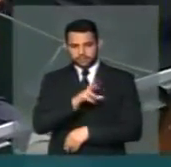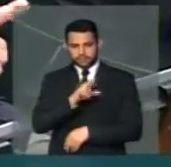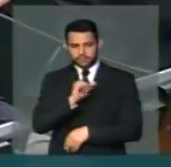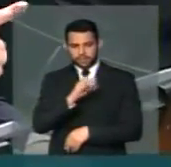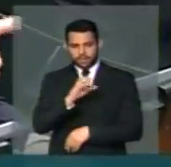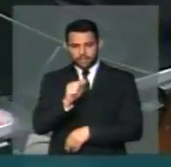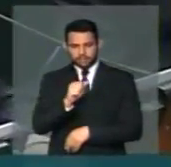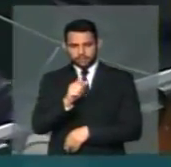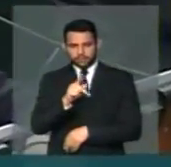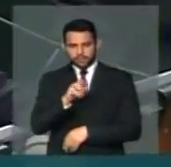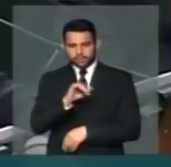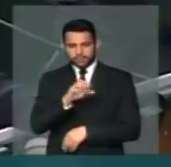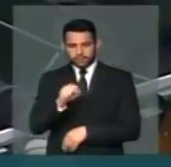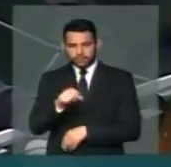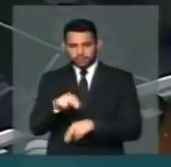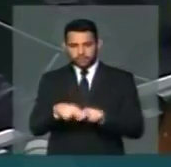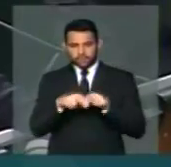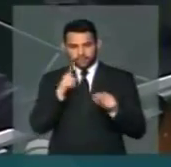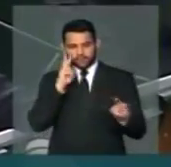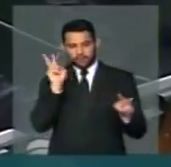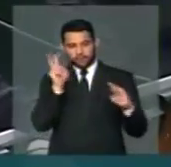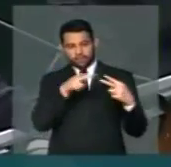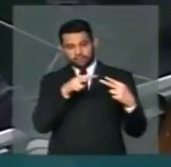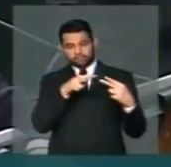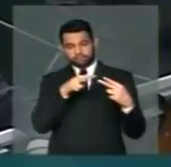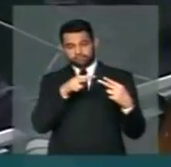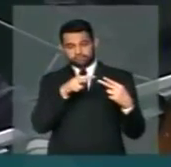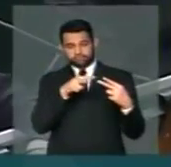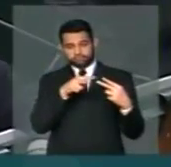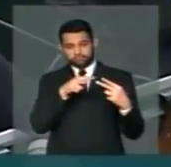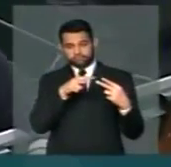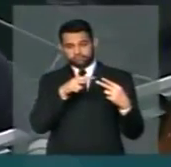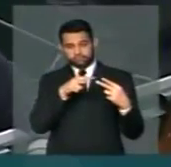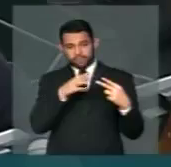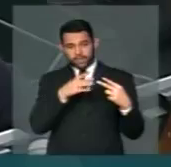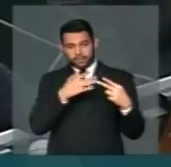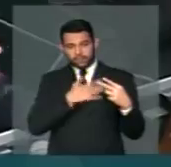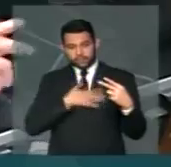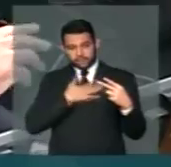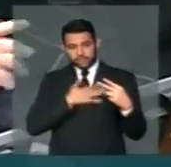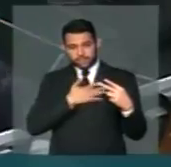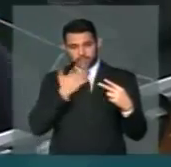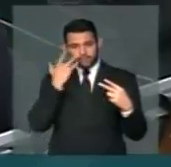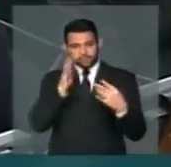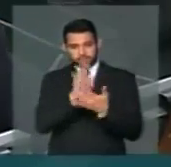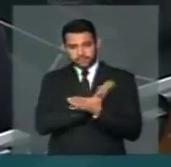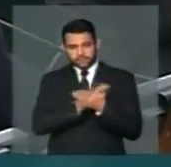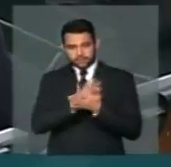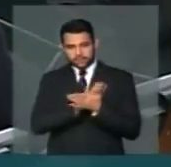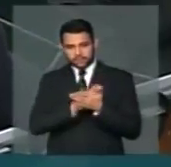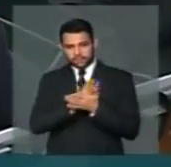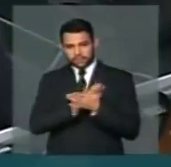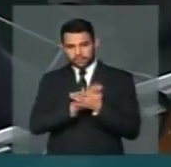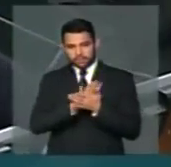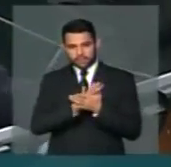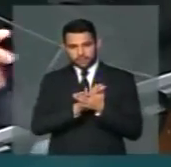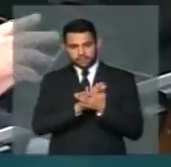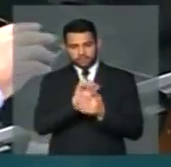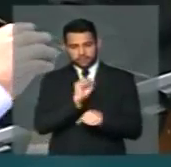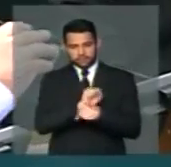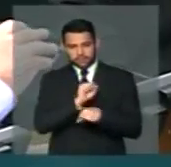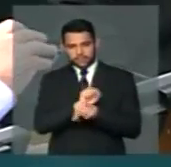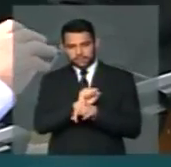Ricardo Pessoa aqui, para poder olhar nos olhos dele. Eu queria, não sei se a deputada Elisiane chegou, eu estava aguardando